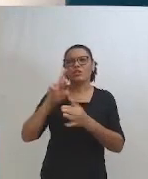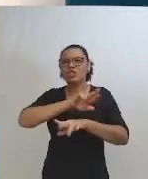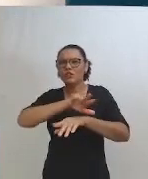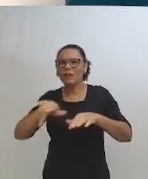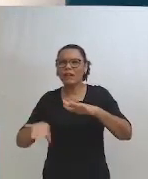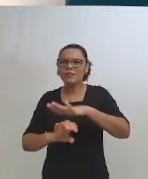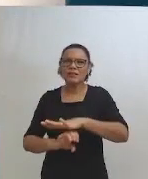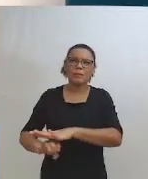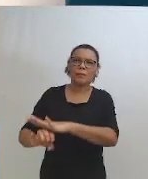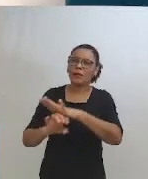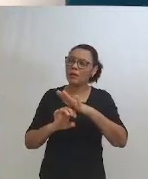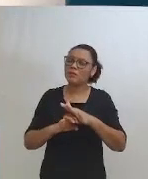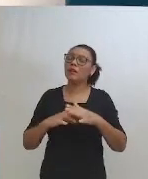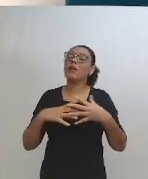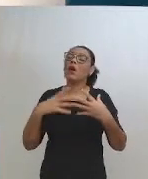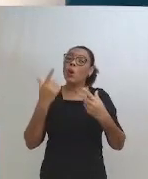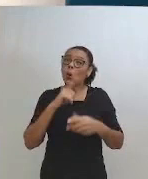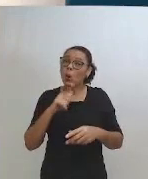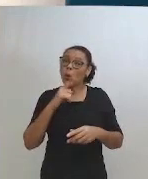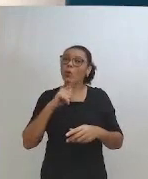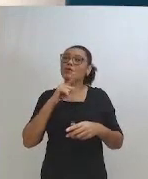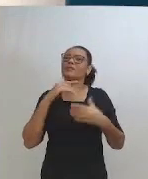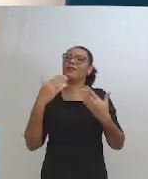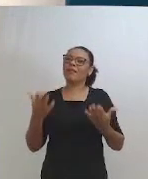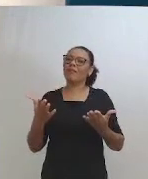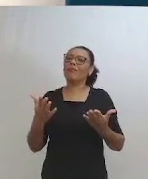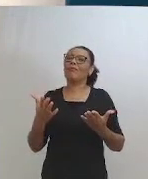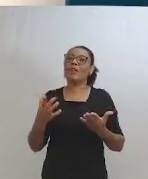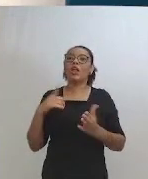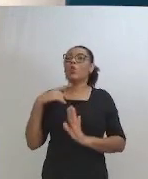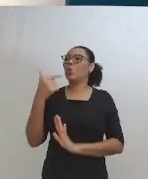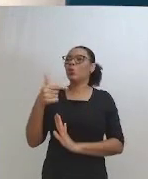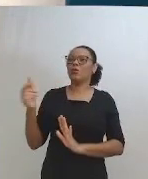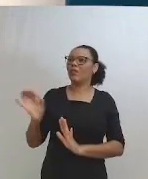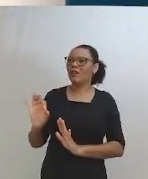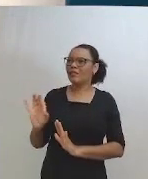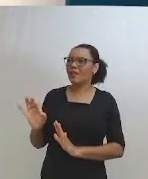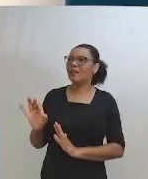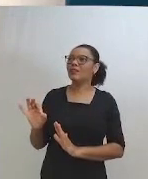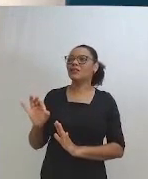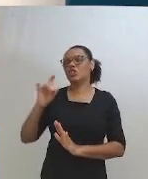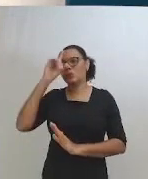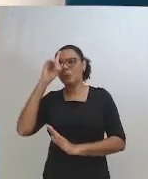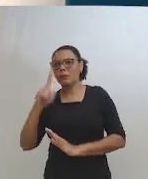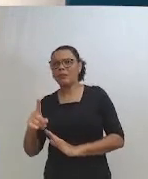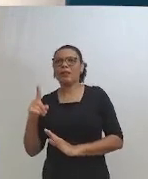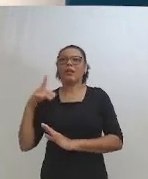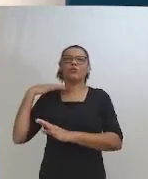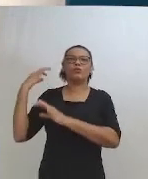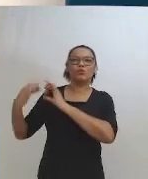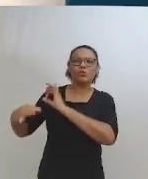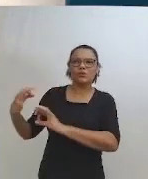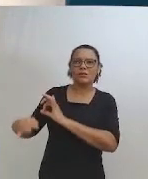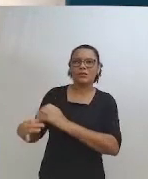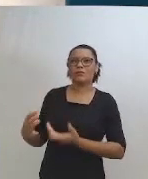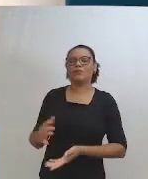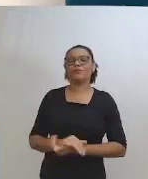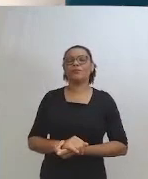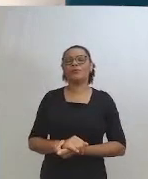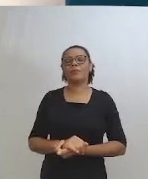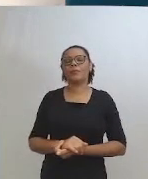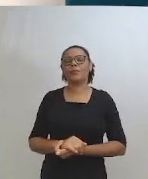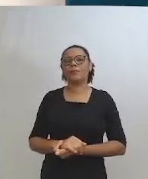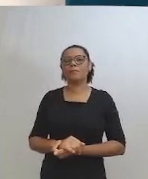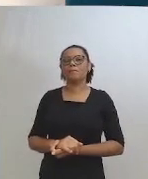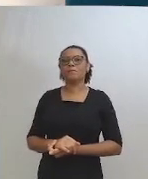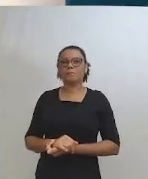órgão documentação fiscal sem que tenha havido qualquer espécie de ordem judicial. A possibilidade da Receita Federal se valer da representação